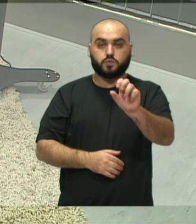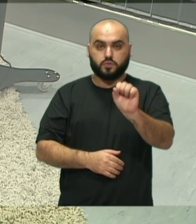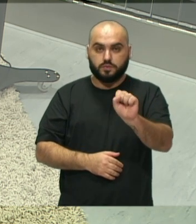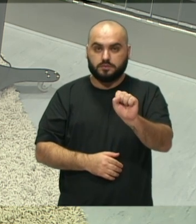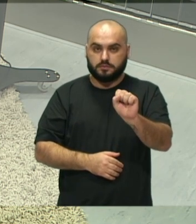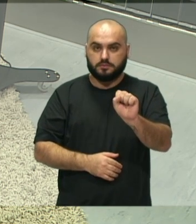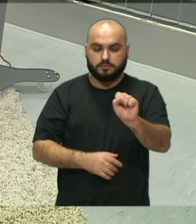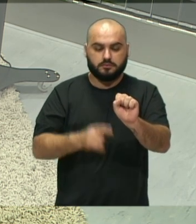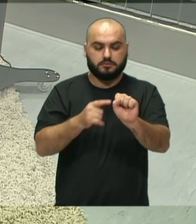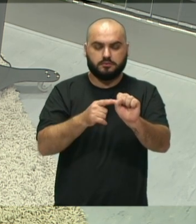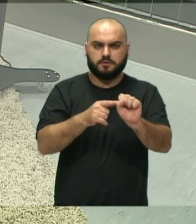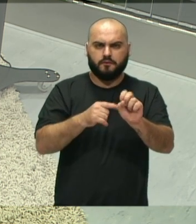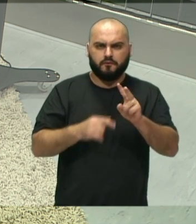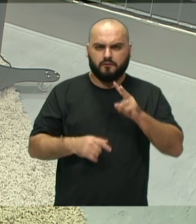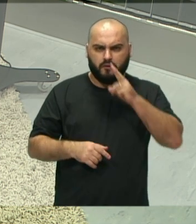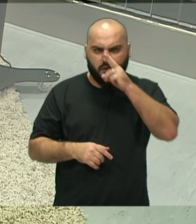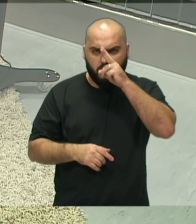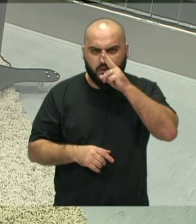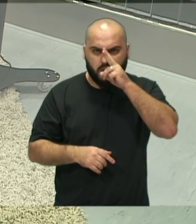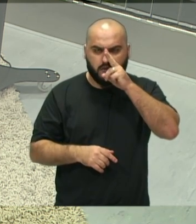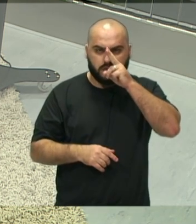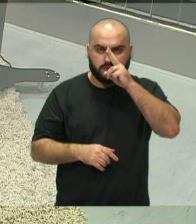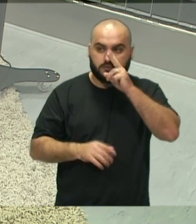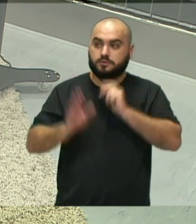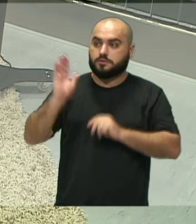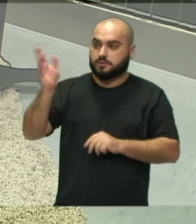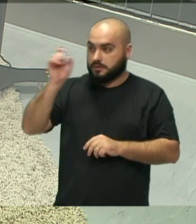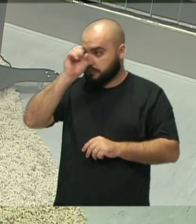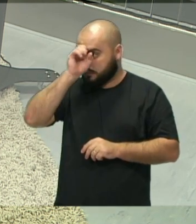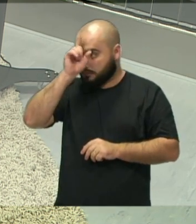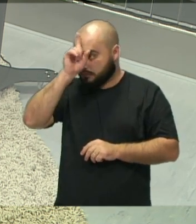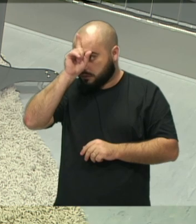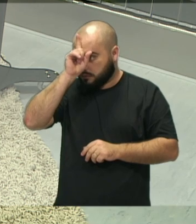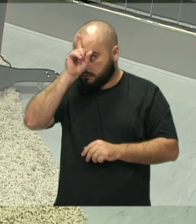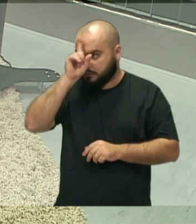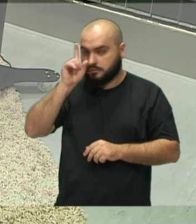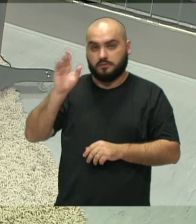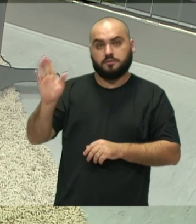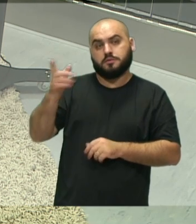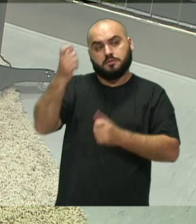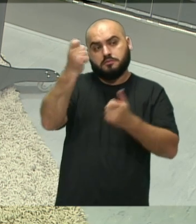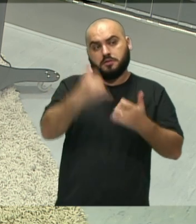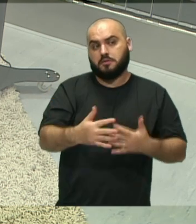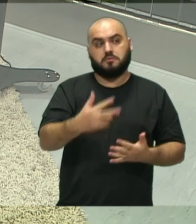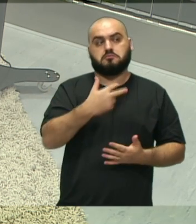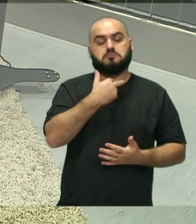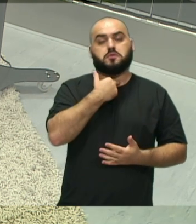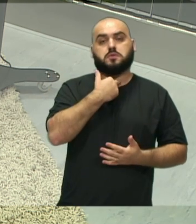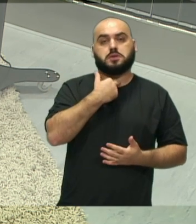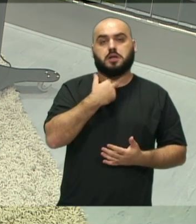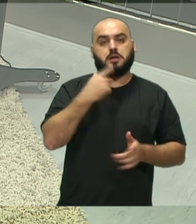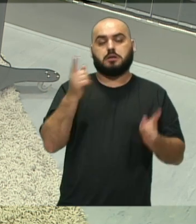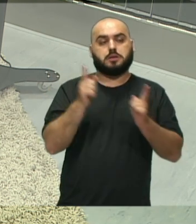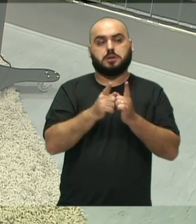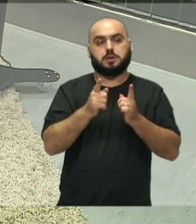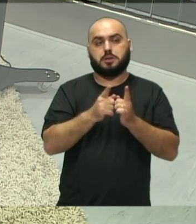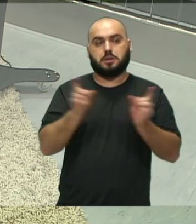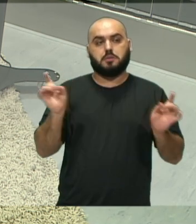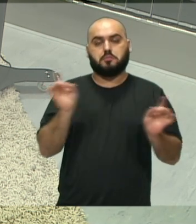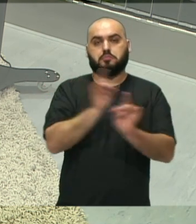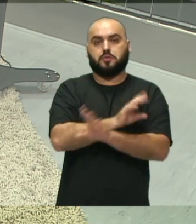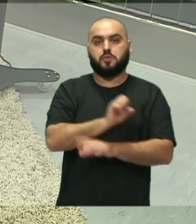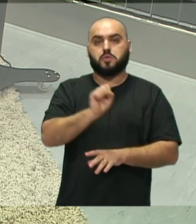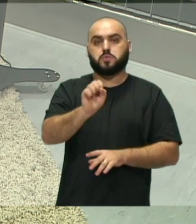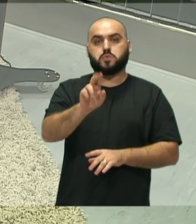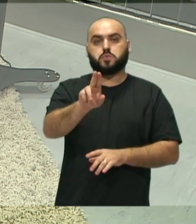único de saúde forte, né? Enquanto os hospitais privados, nossa região, dizem, não, nós não temos mais capacidade de atendimento, o SUS está